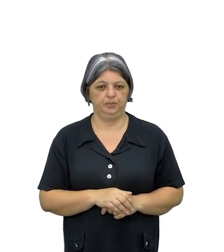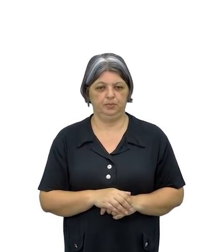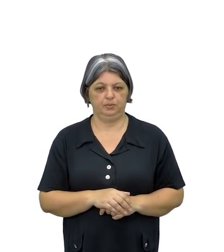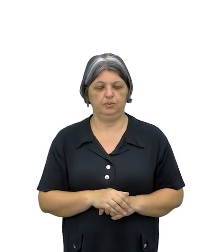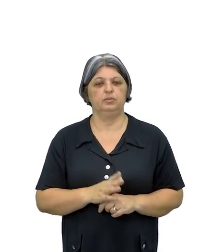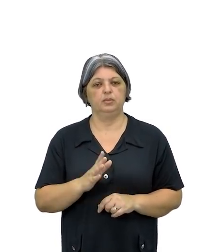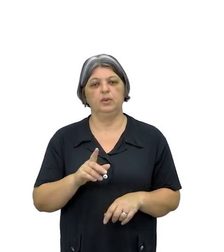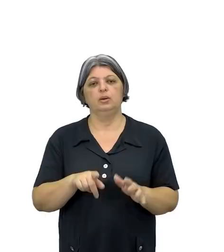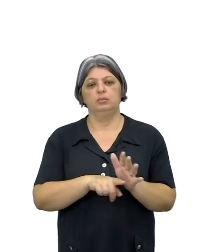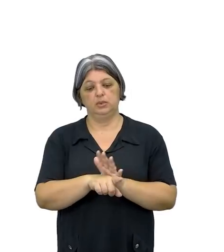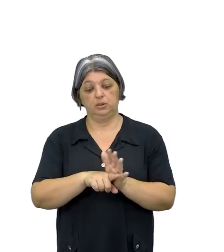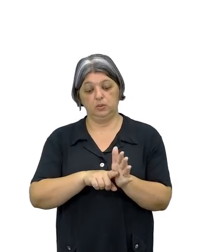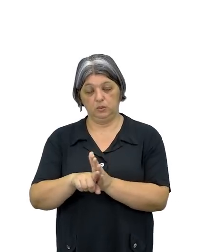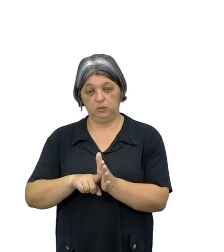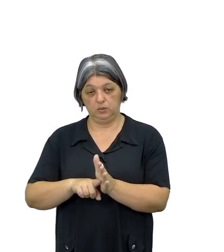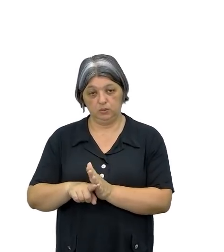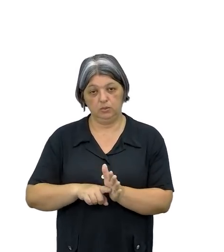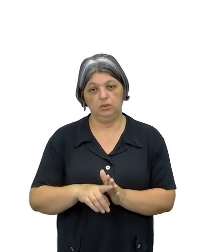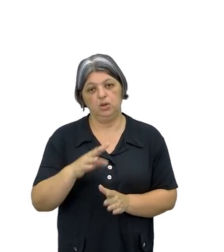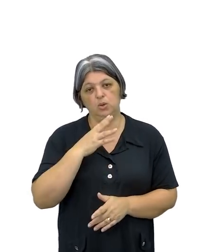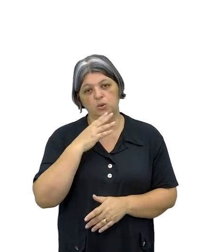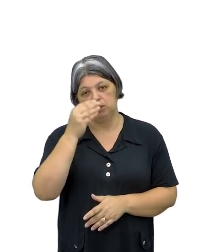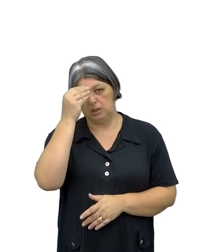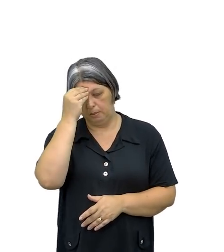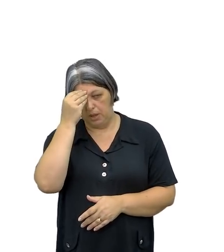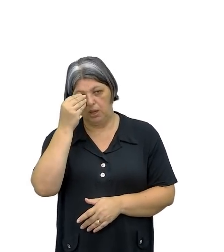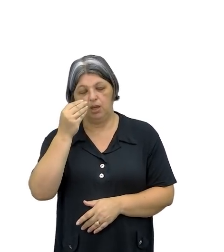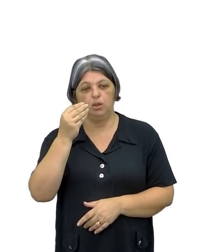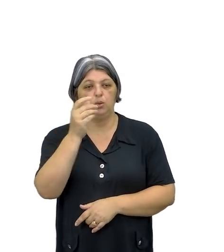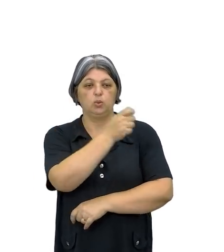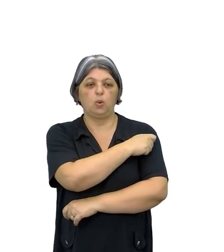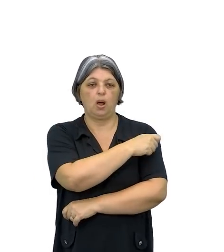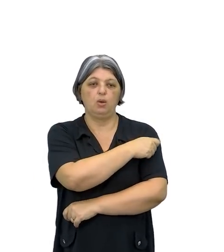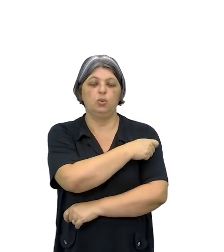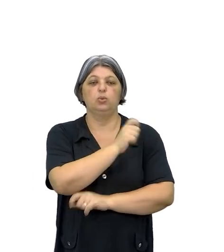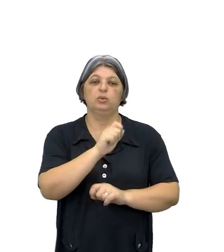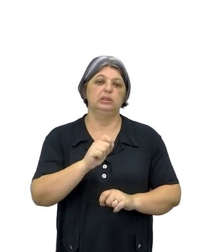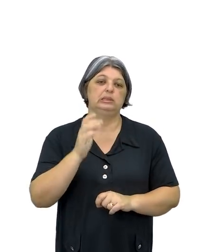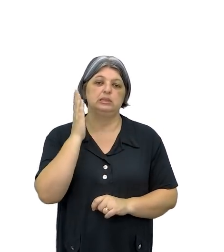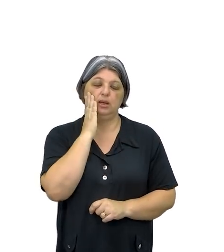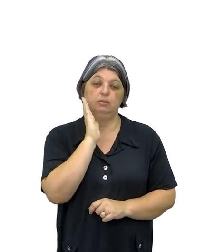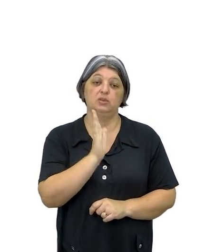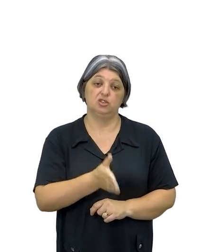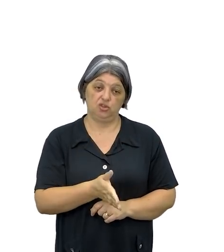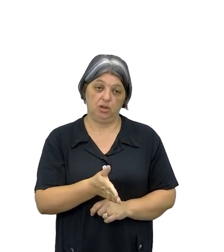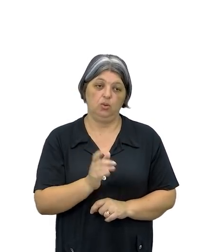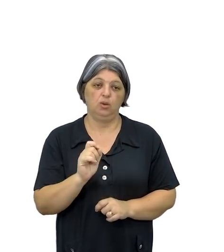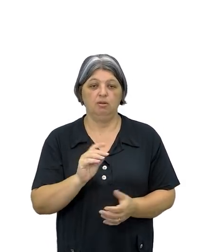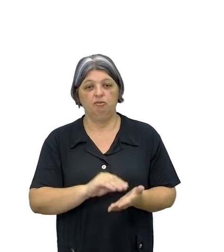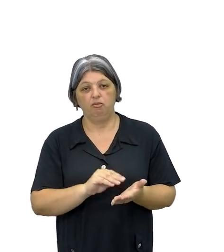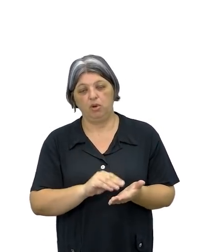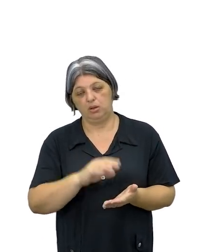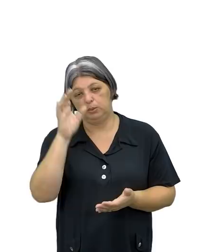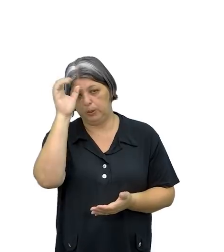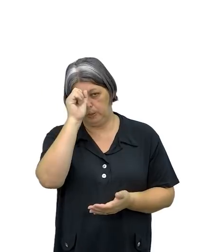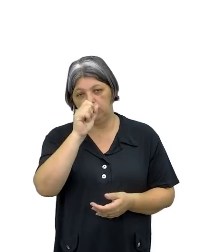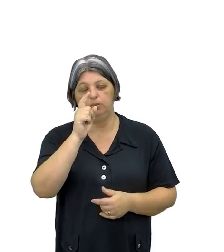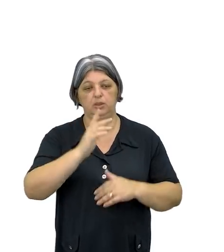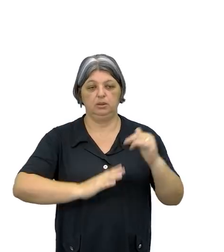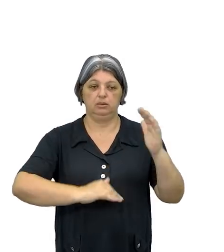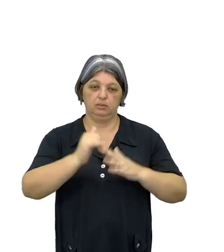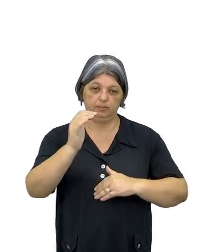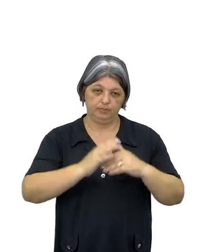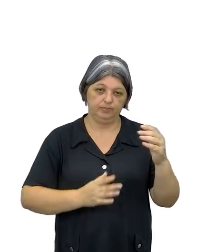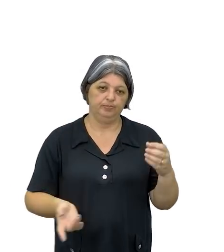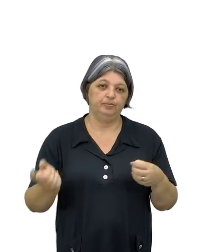um levantamento prévio já do que os estudantes já sabem, né, quando a gente vai trabalhar com essa retomada dessas